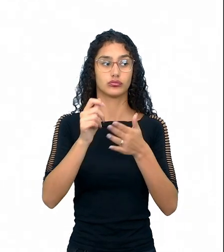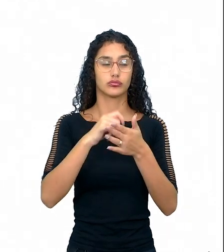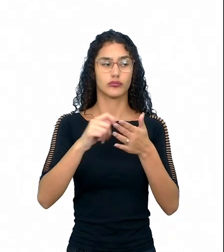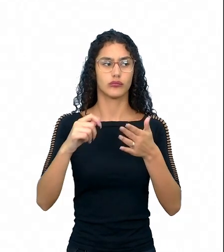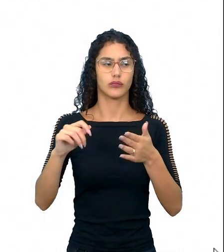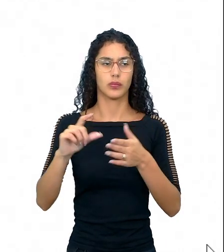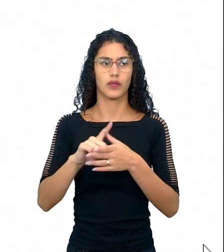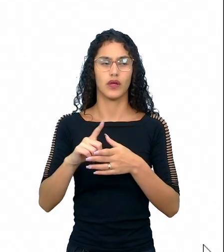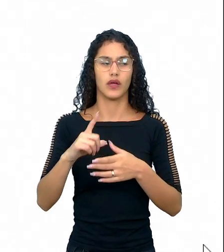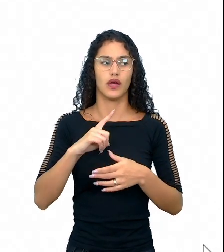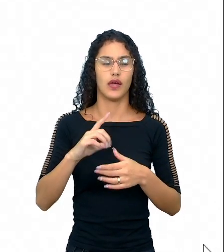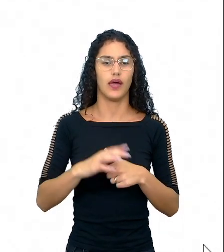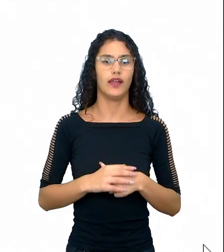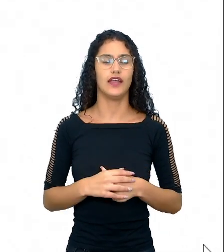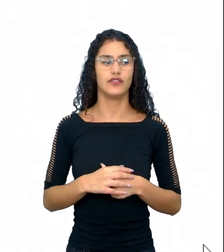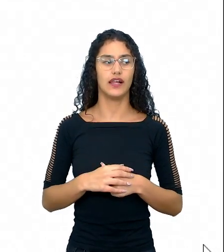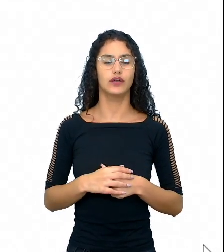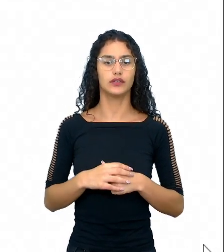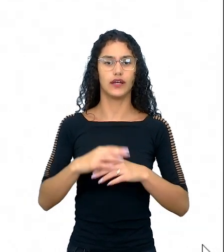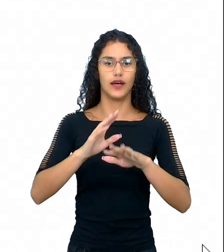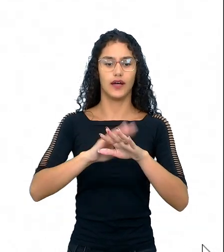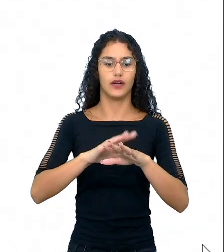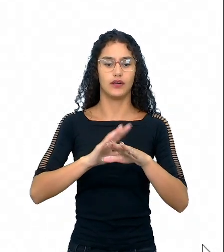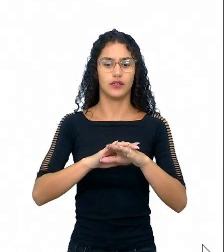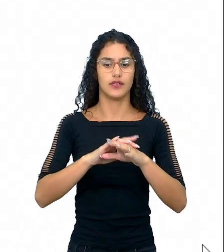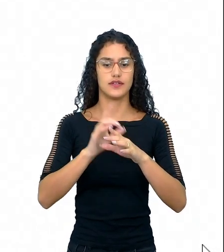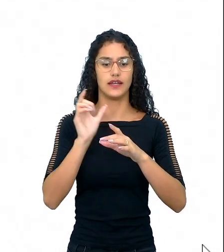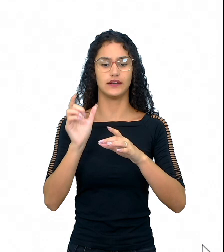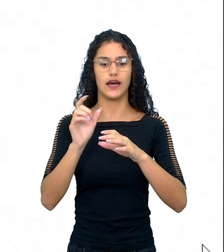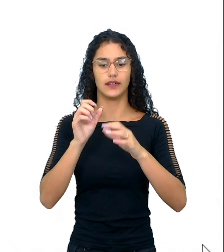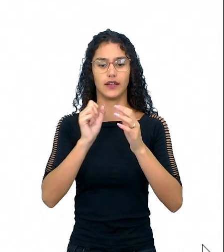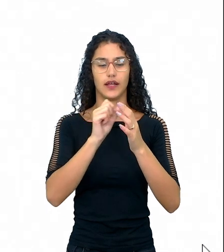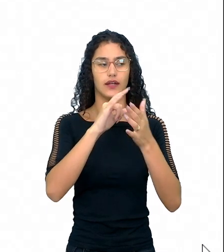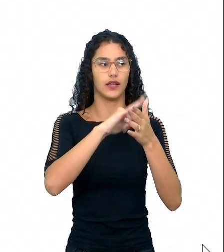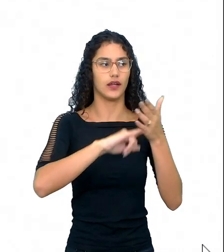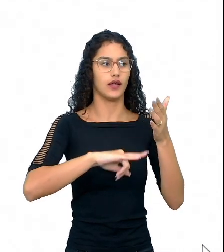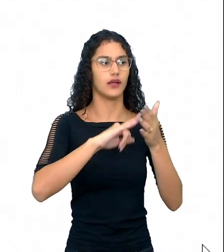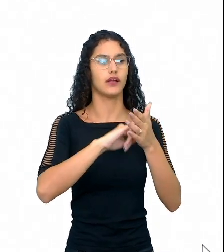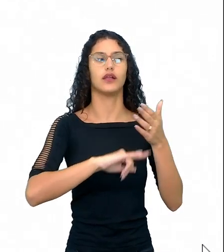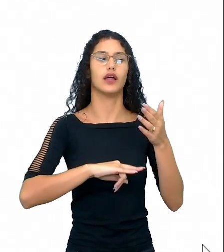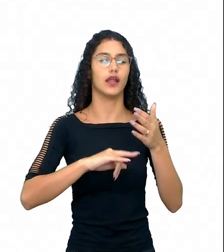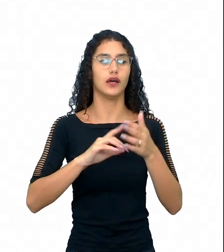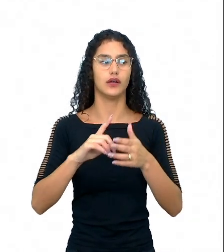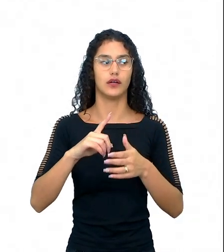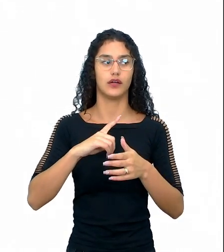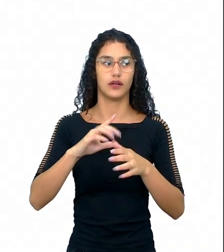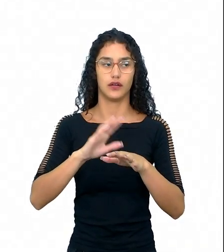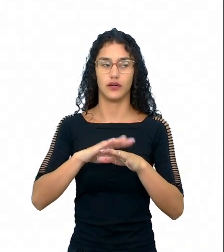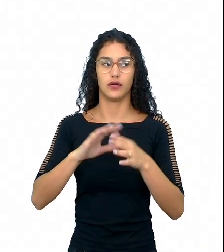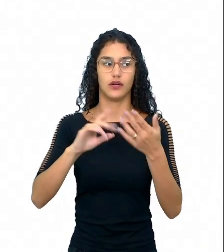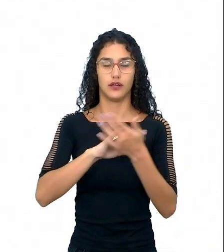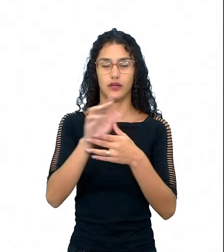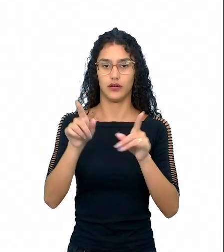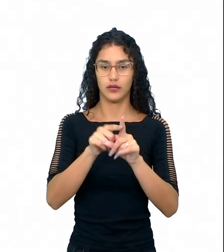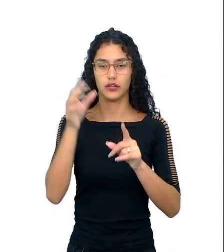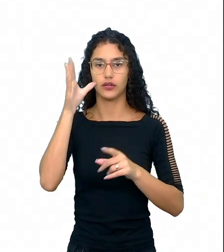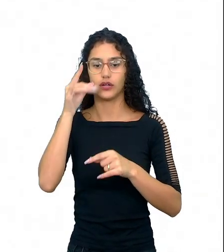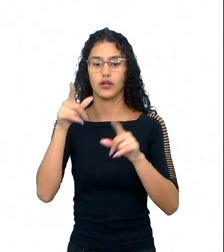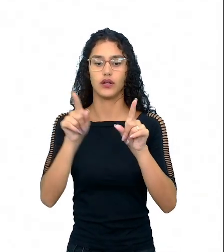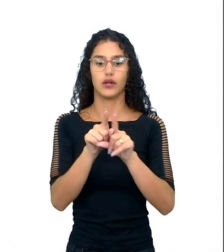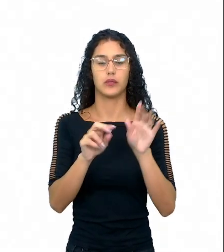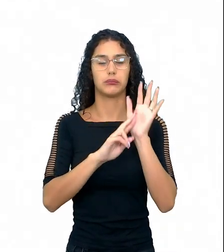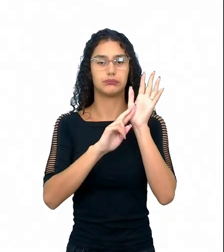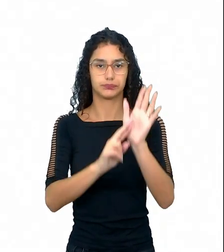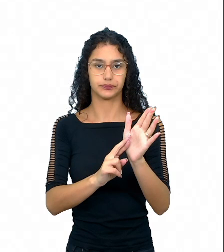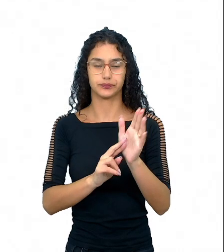da linguagem oral, tais como o bilhete, a carta familiar, textos de humor, entre outros. Interessante, né, esses exemplos que